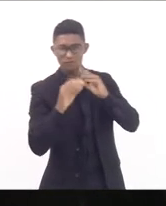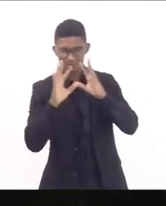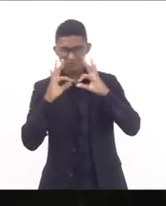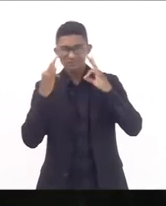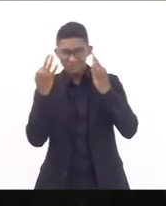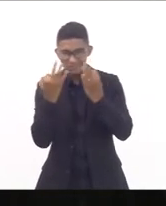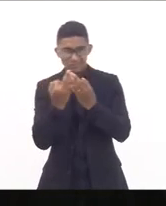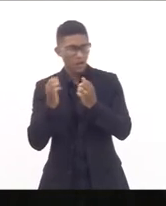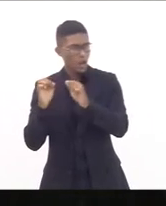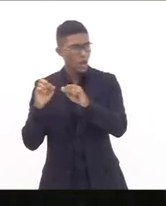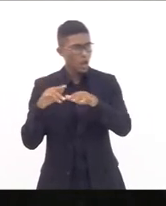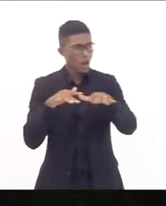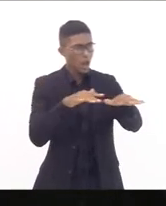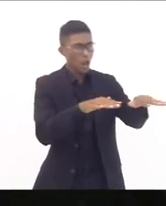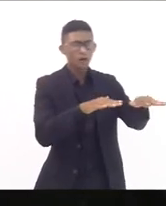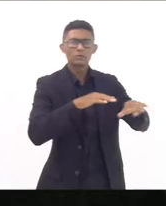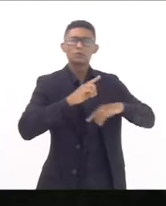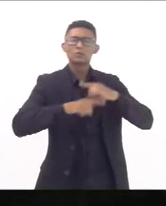suas origens,